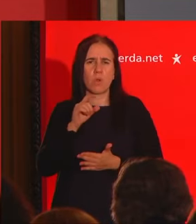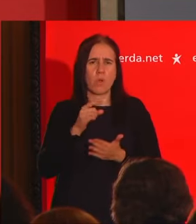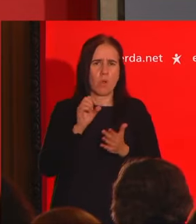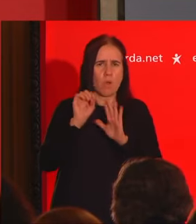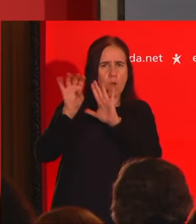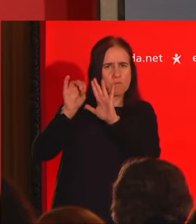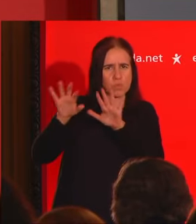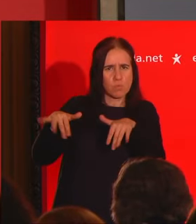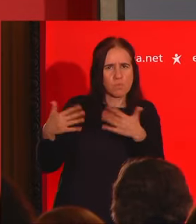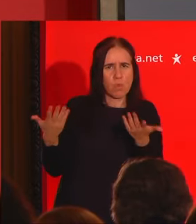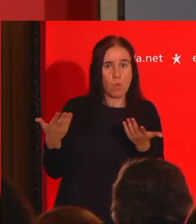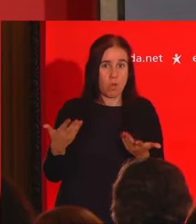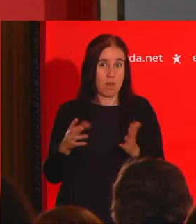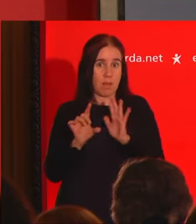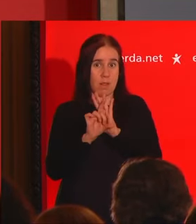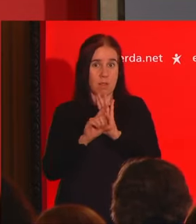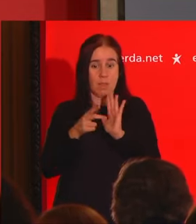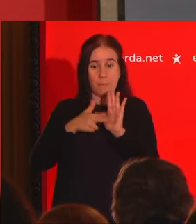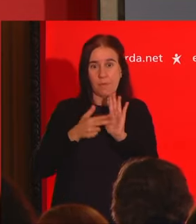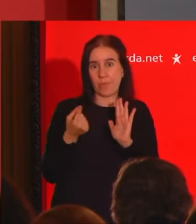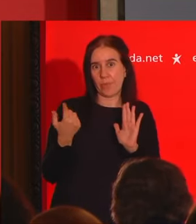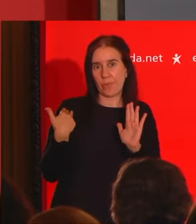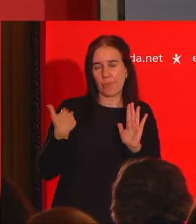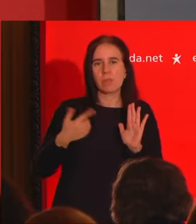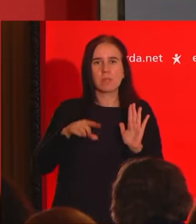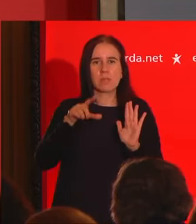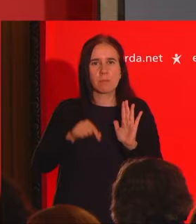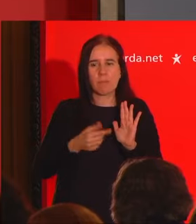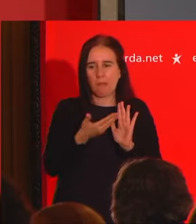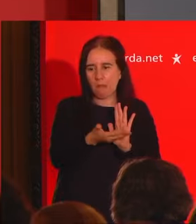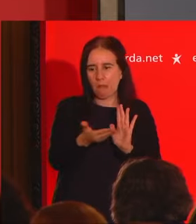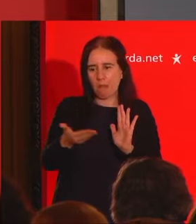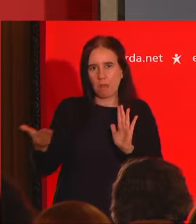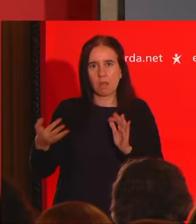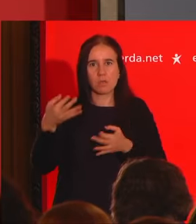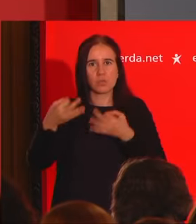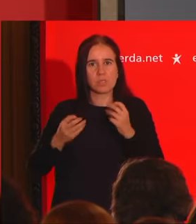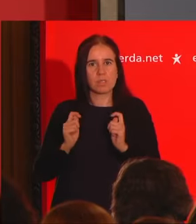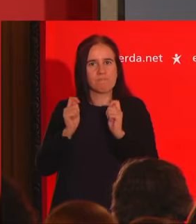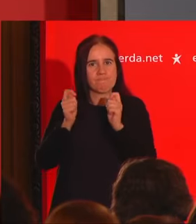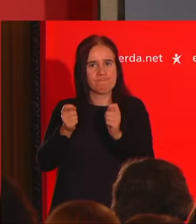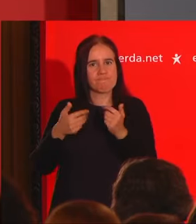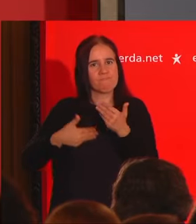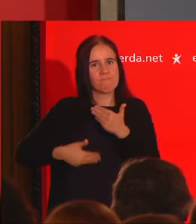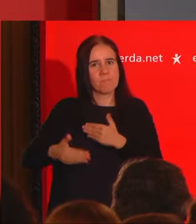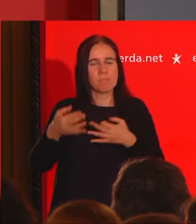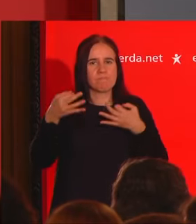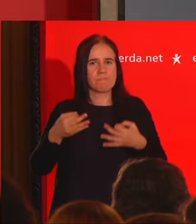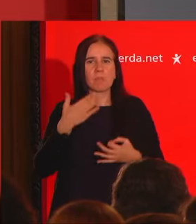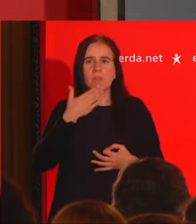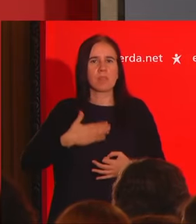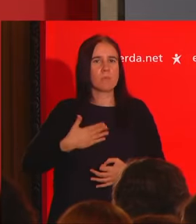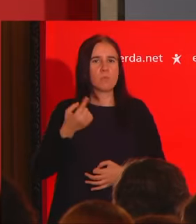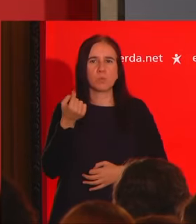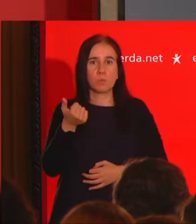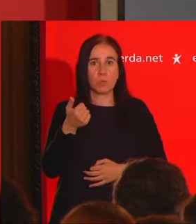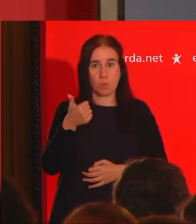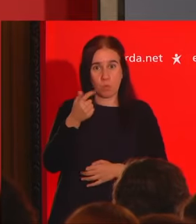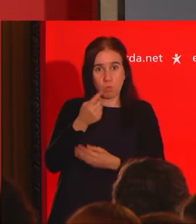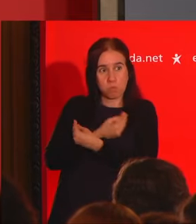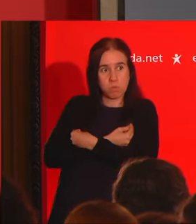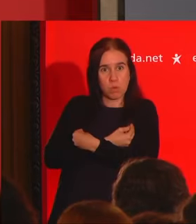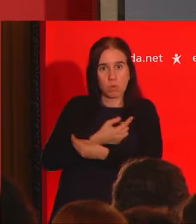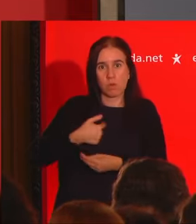as leis agora aprovadas e todos os meios que dermos à Justiça vão servir de muito pouco. E no Bloco